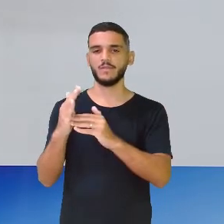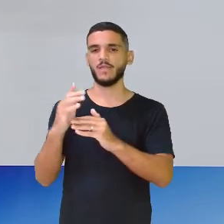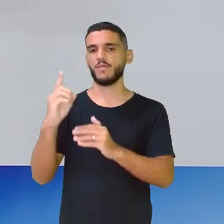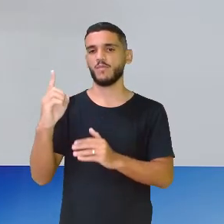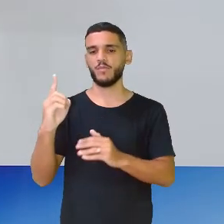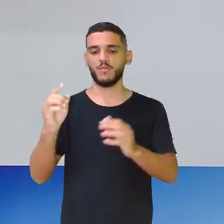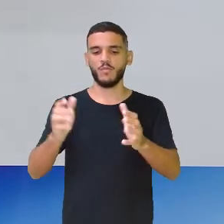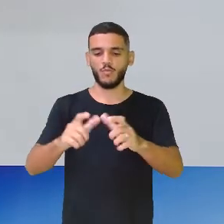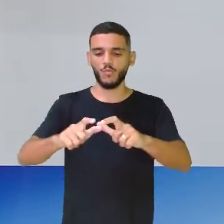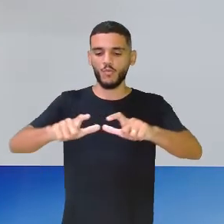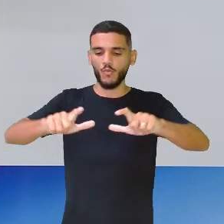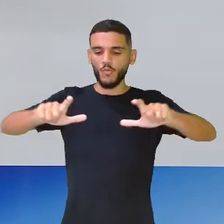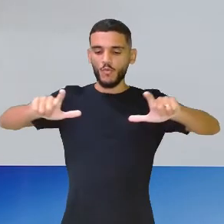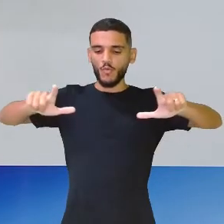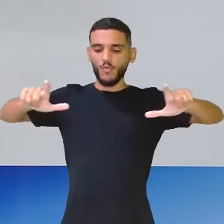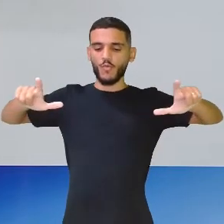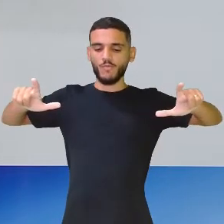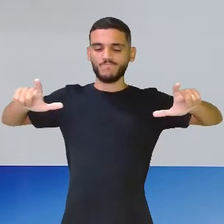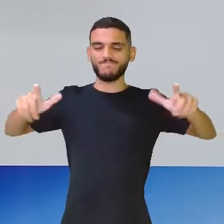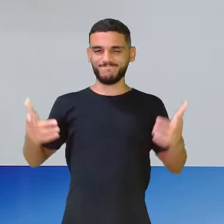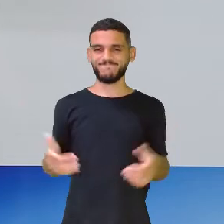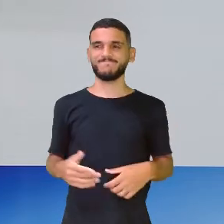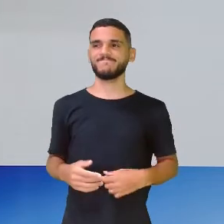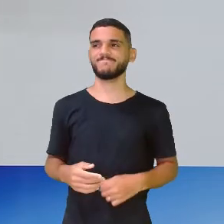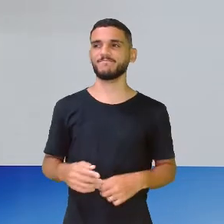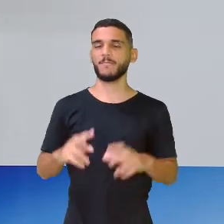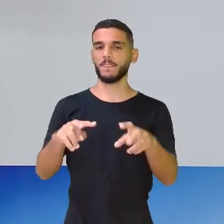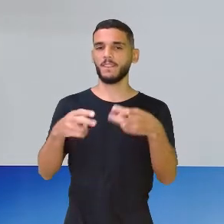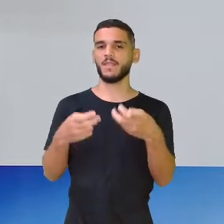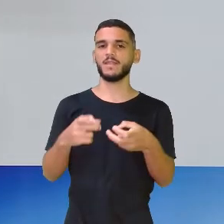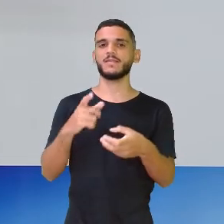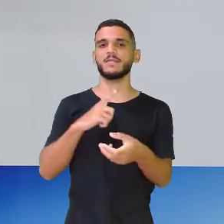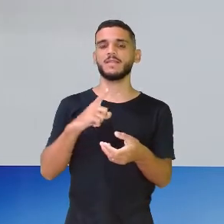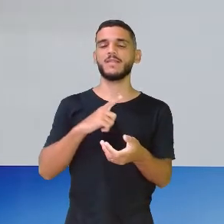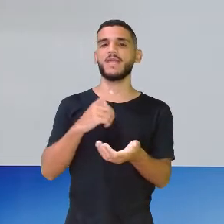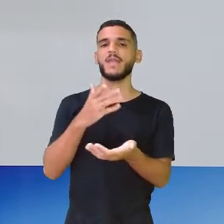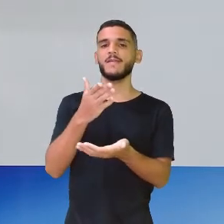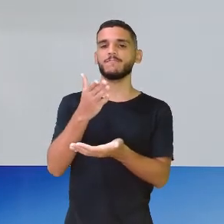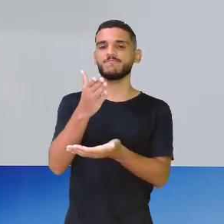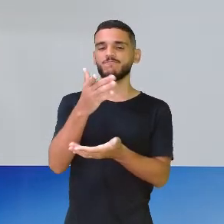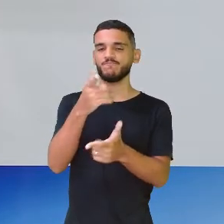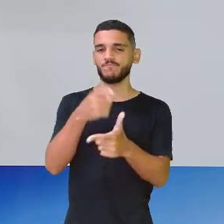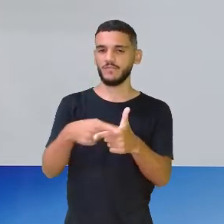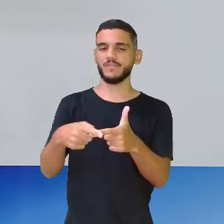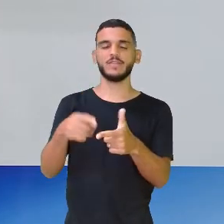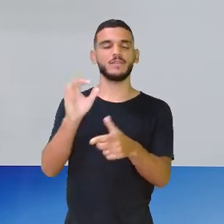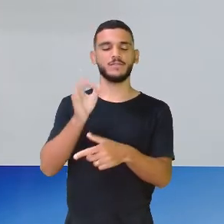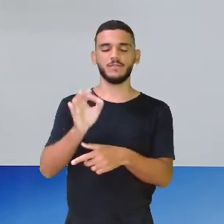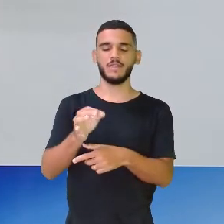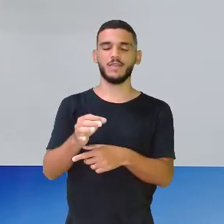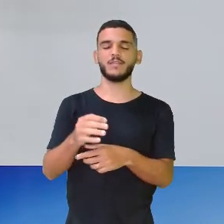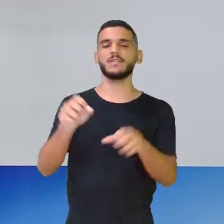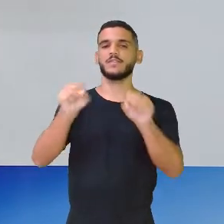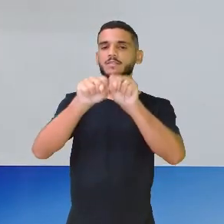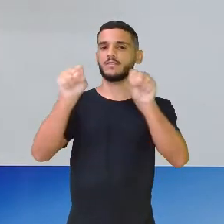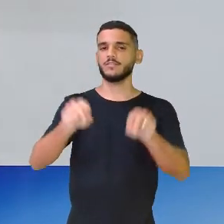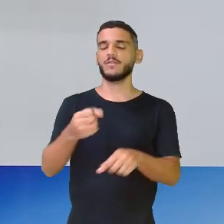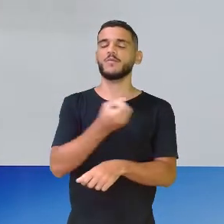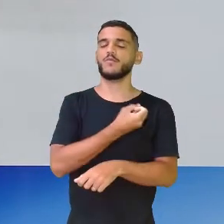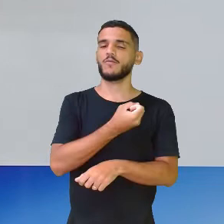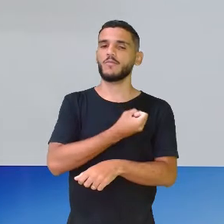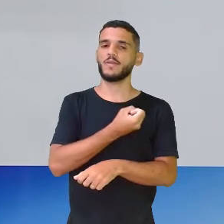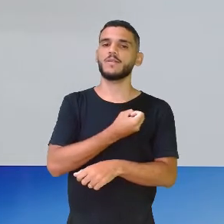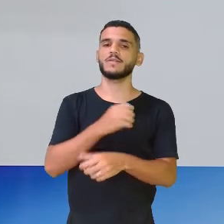esse centímetro ele está divididinho aí em 10 partes. Sistema de numeração